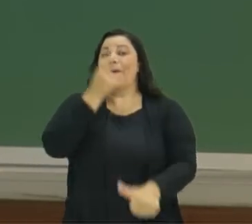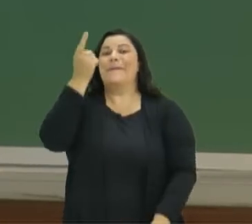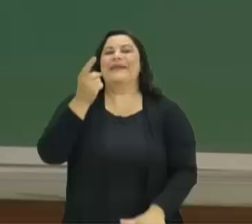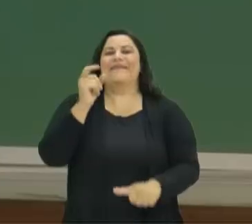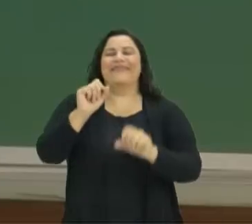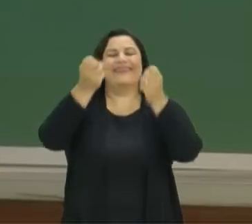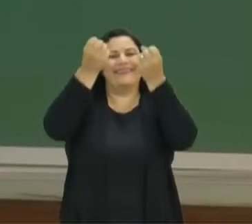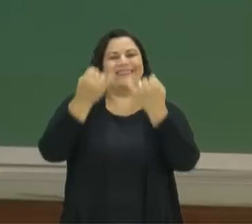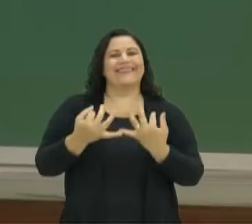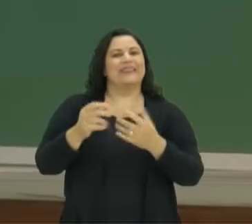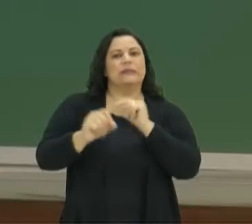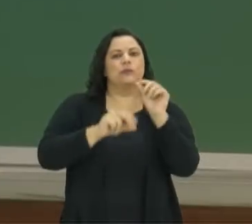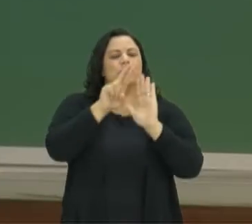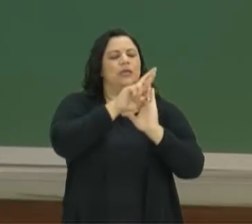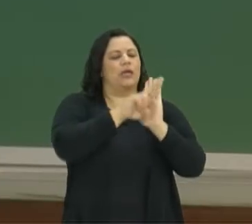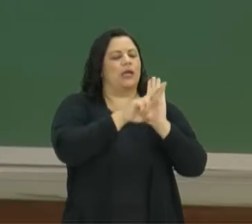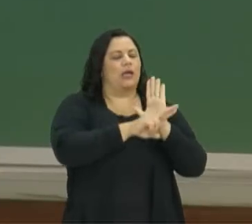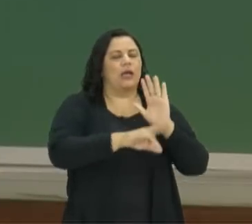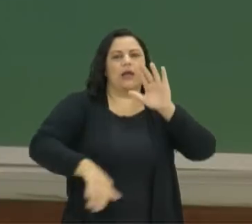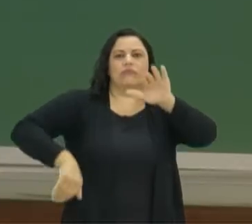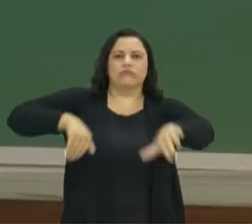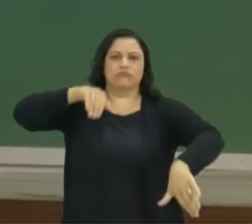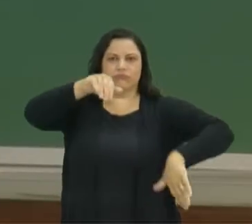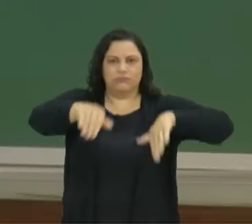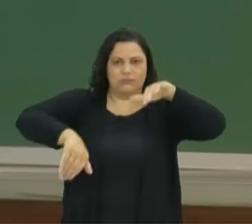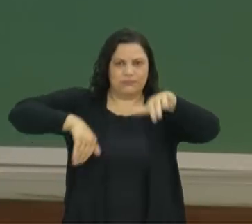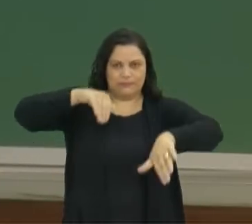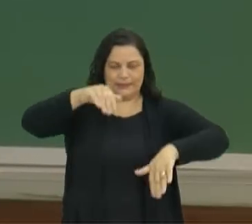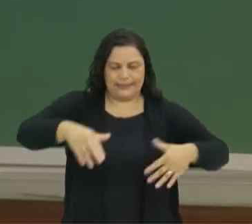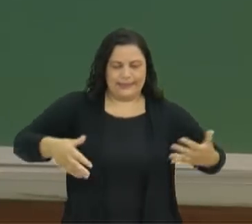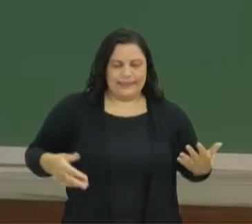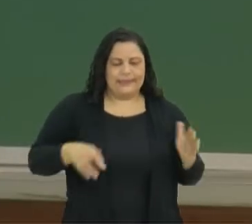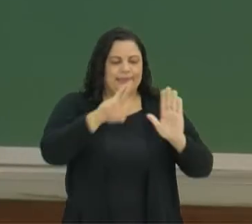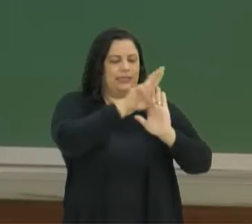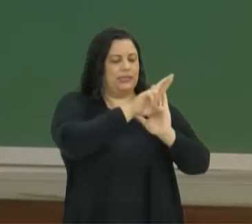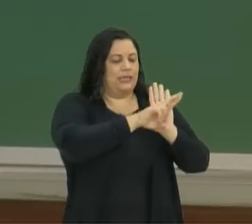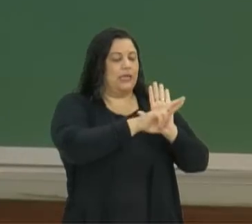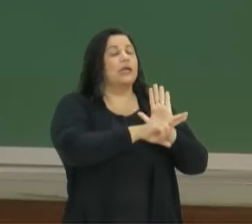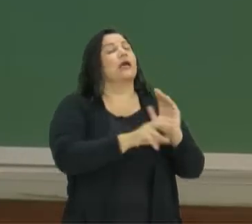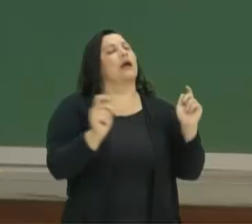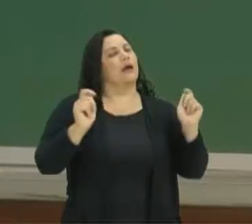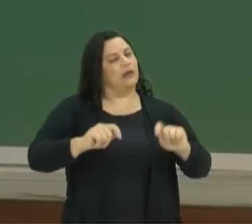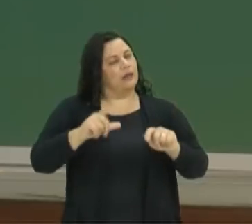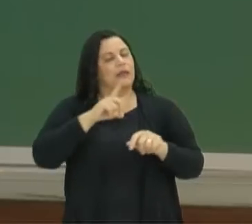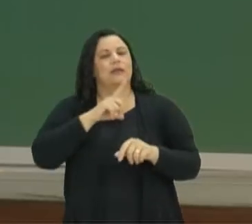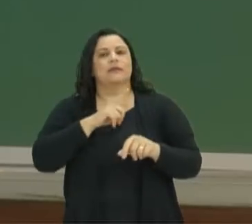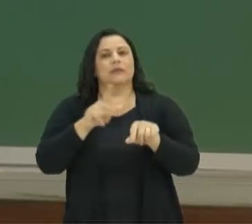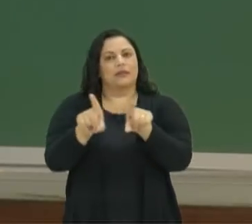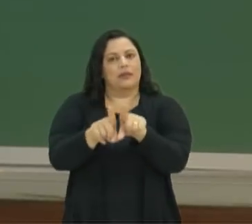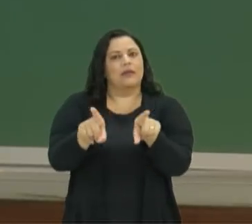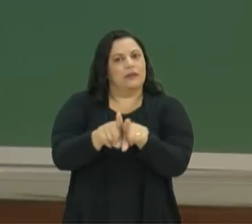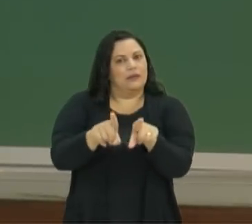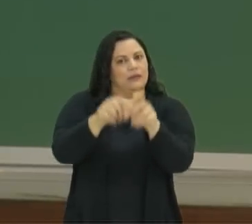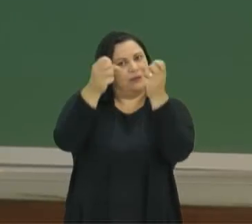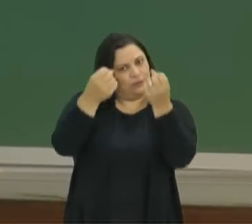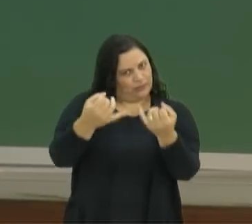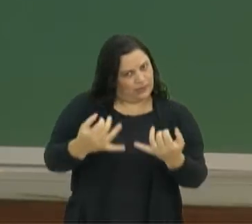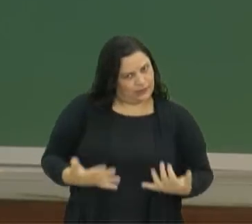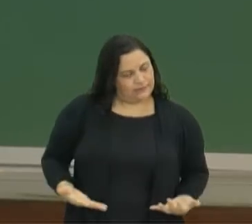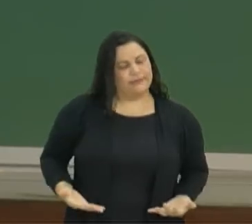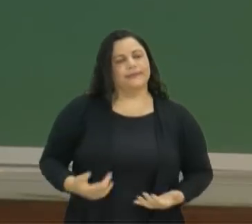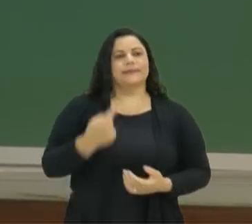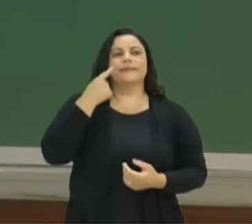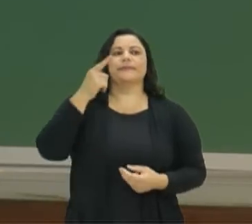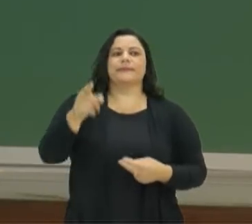gente ficou tratando hoje mais dos estilos, né? Então, existem algumas coisas das regras das provas de